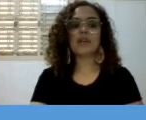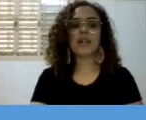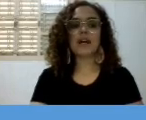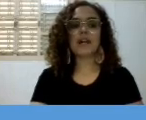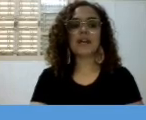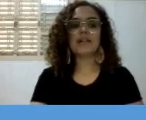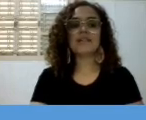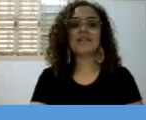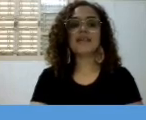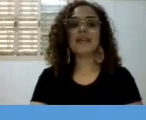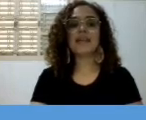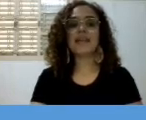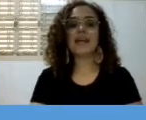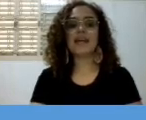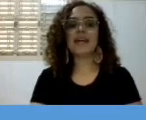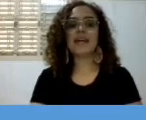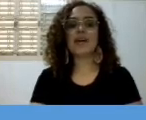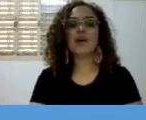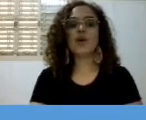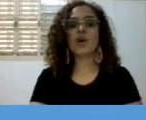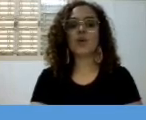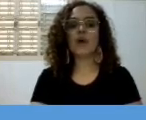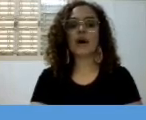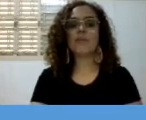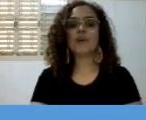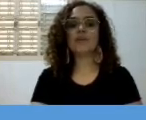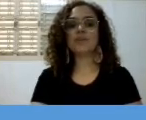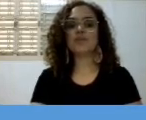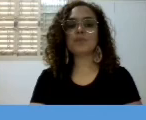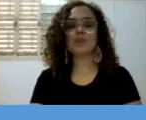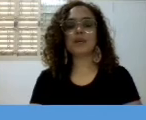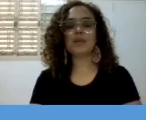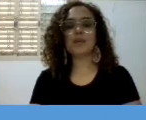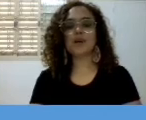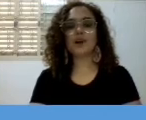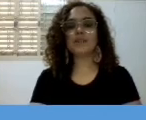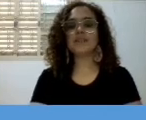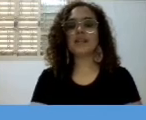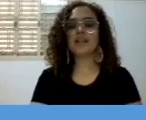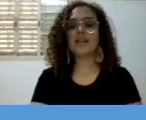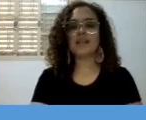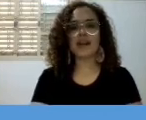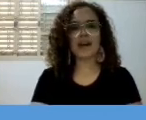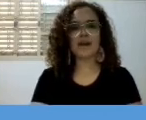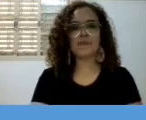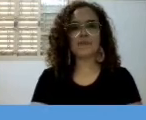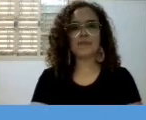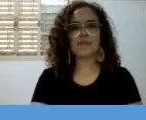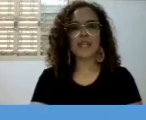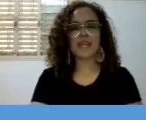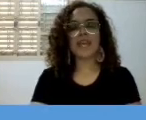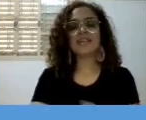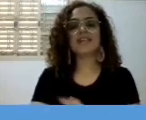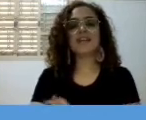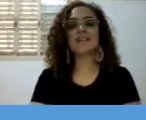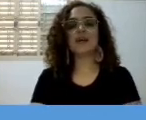a namorar, sereia. Com um aperto de mão, ó sereia.